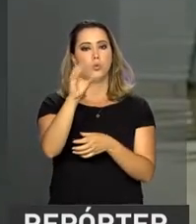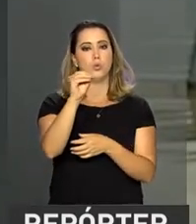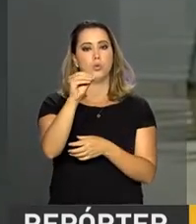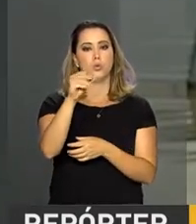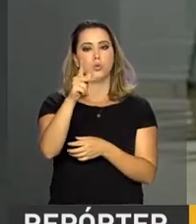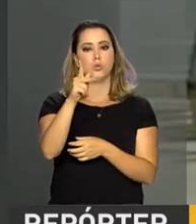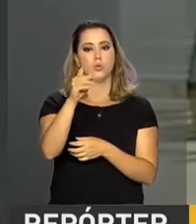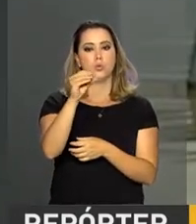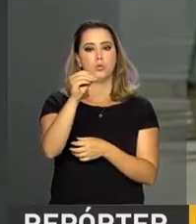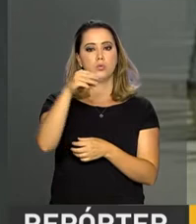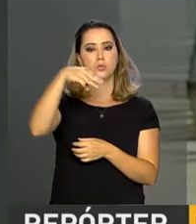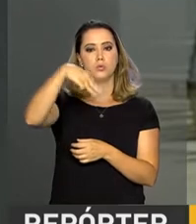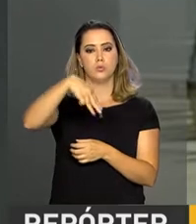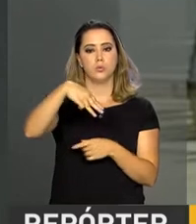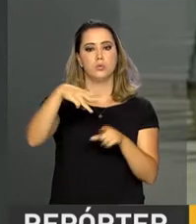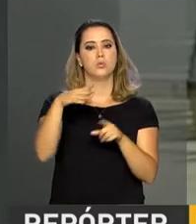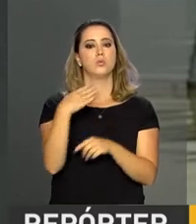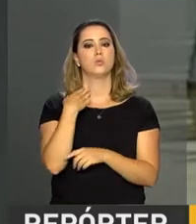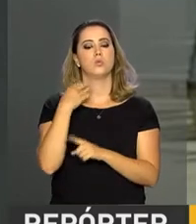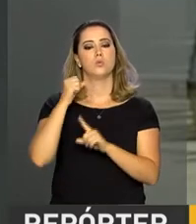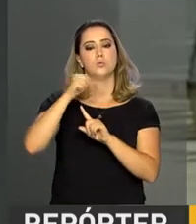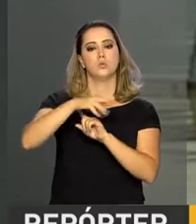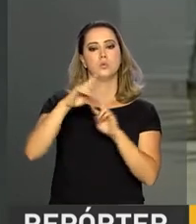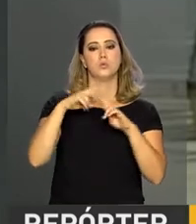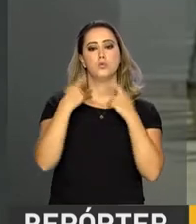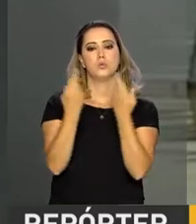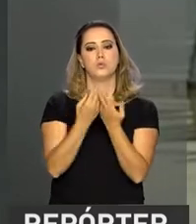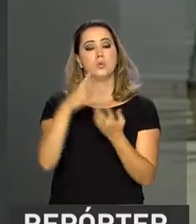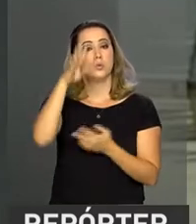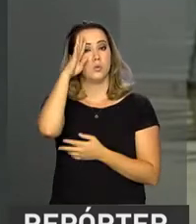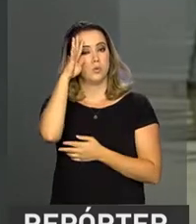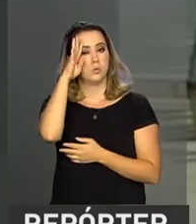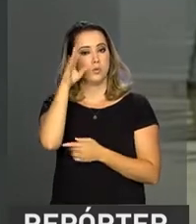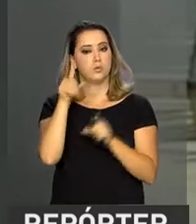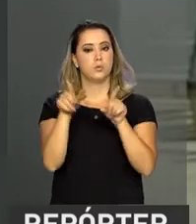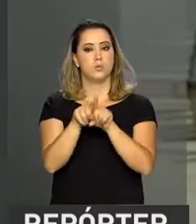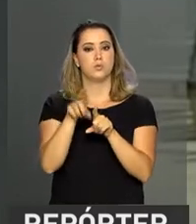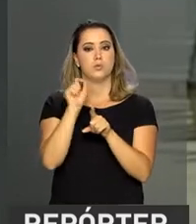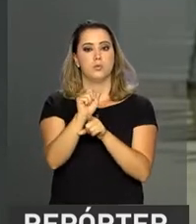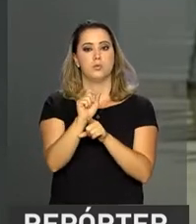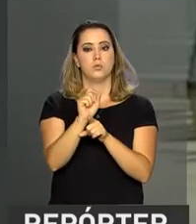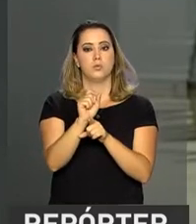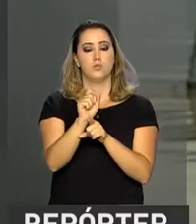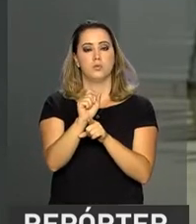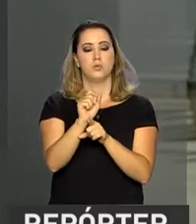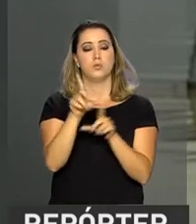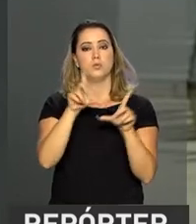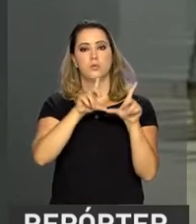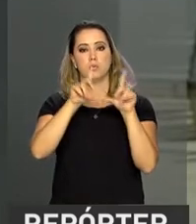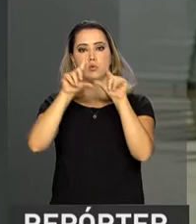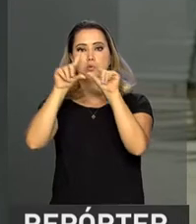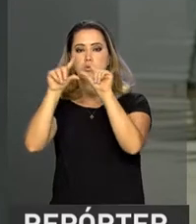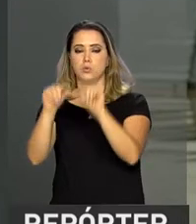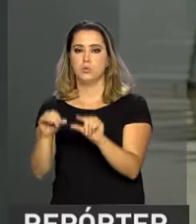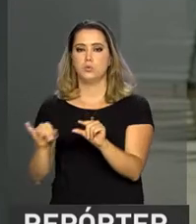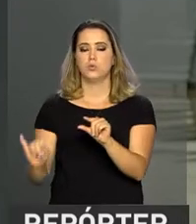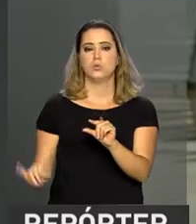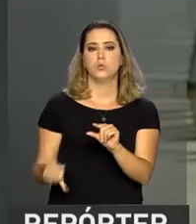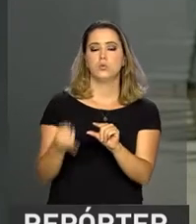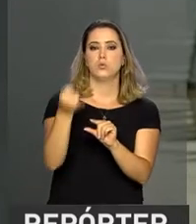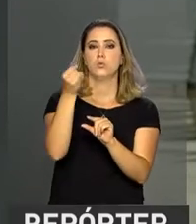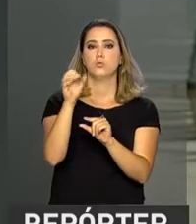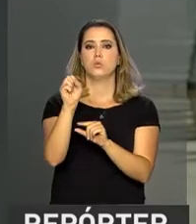de política monetária do banco central em reunião nesta quarta-feira é reduziu a taxa básica de